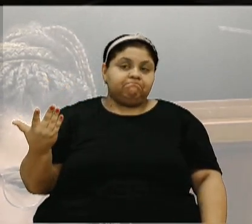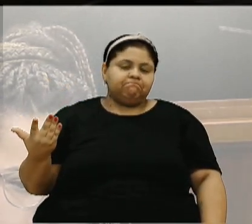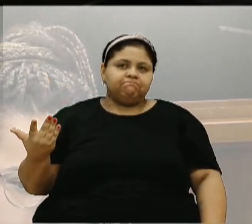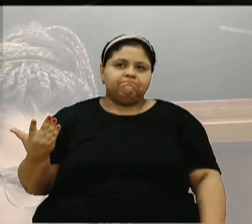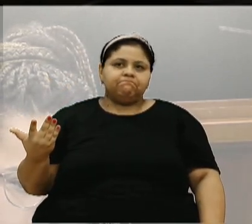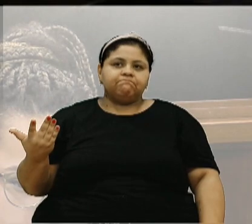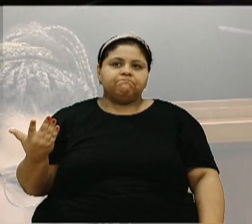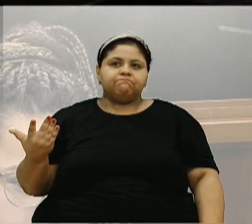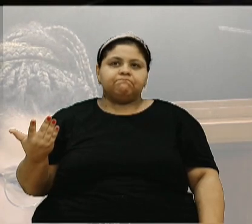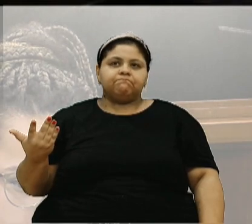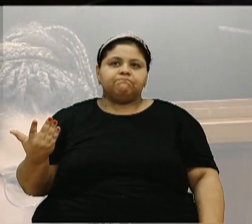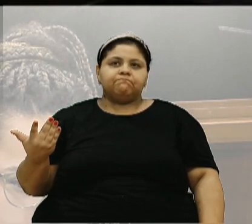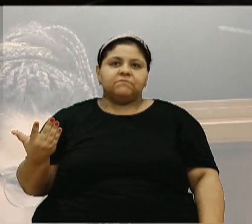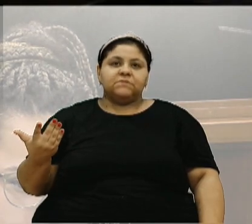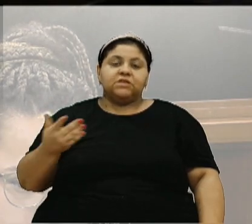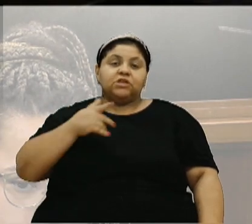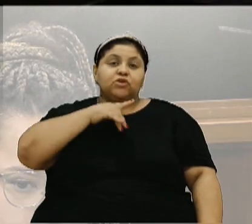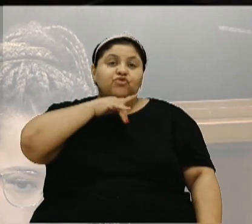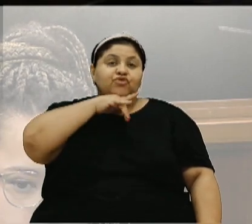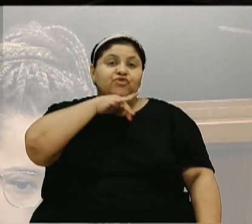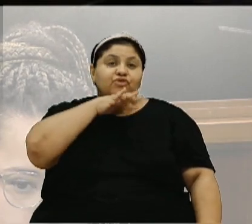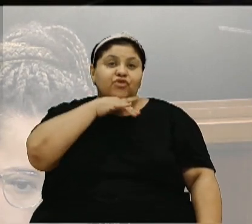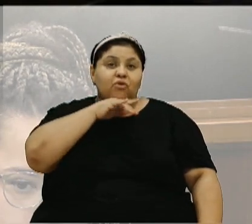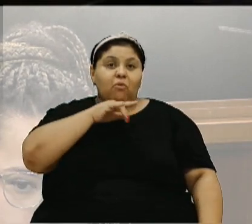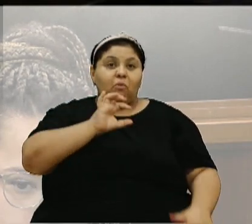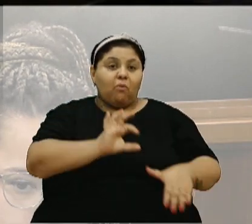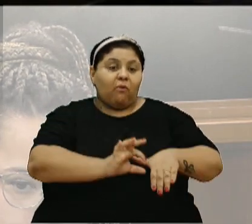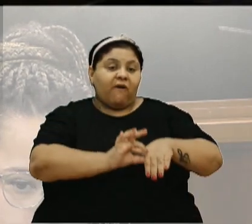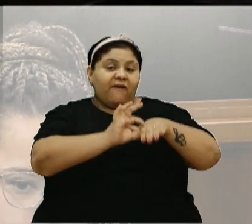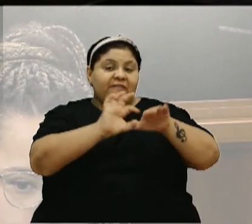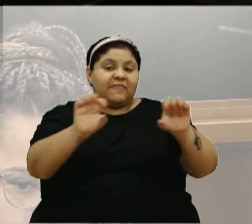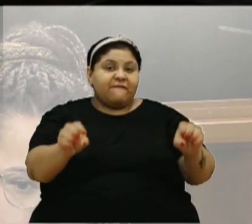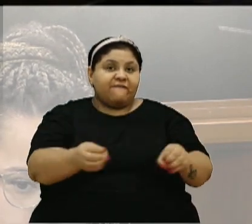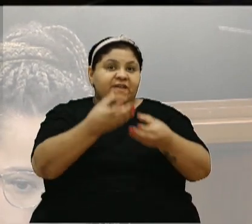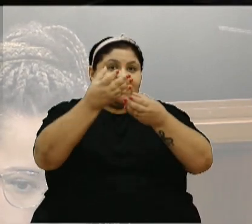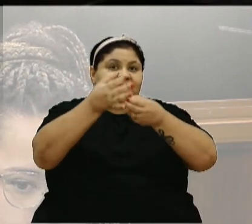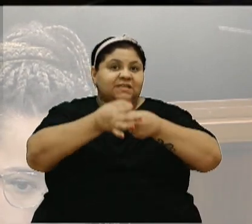e para que os maus gestores da Festa da Uva